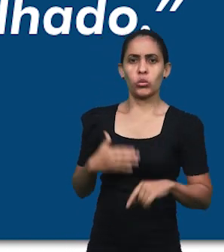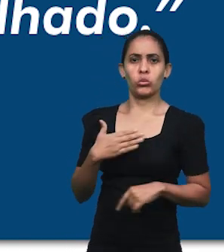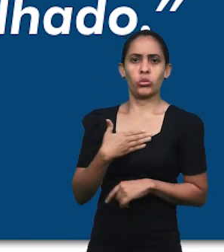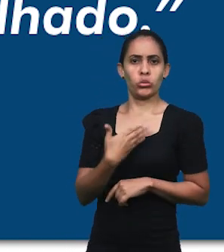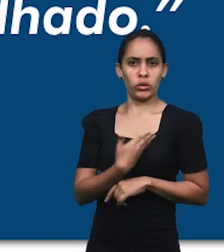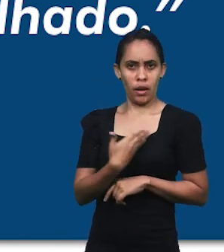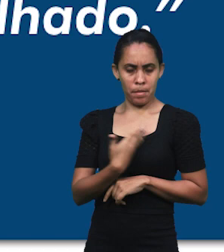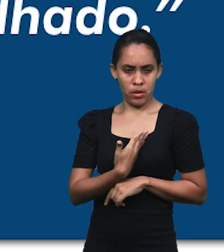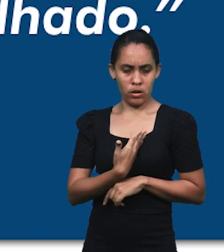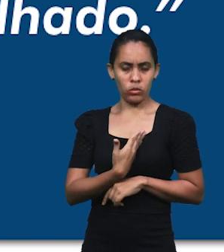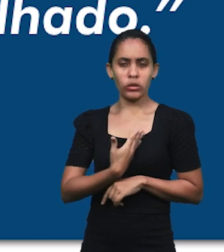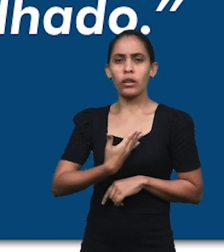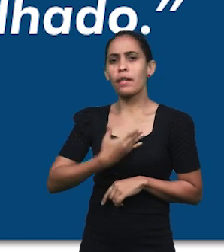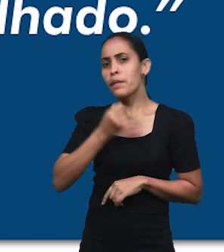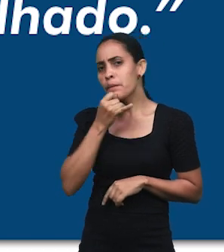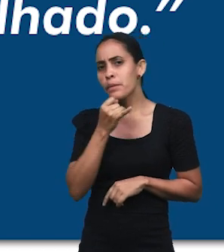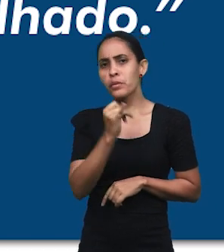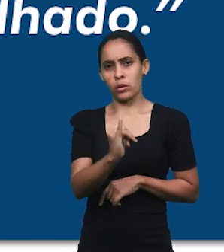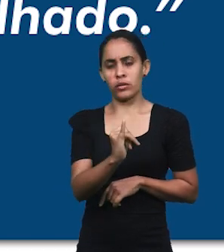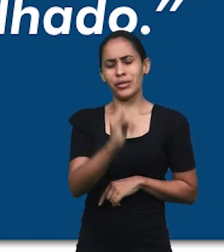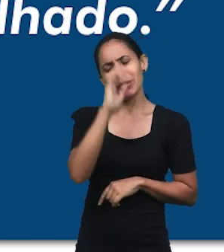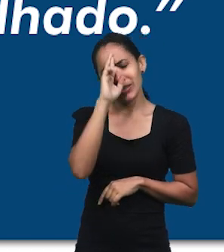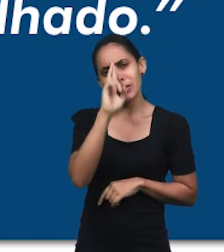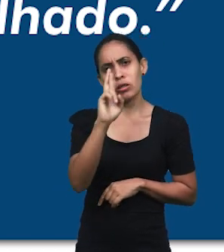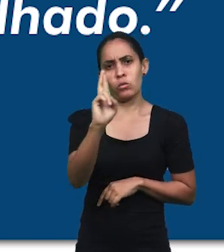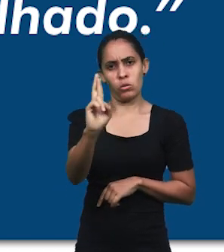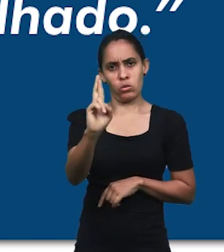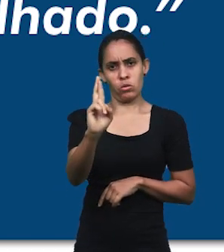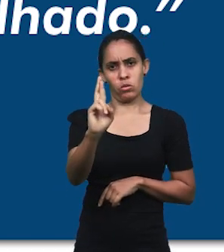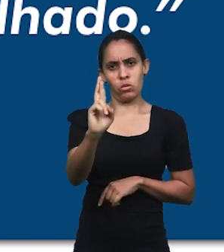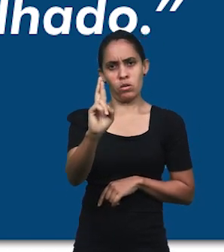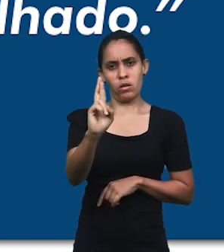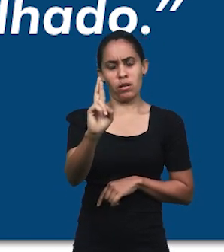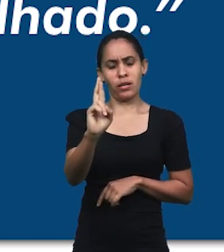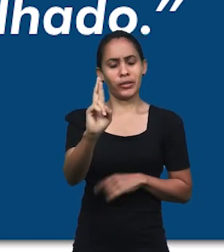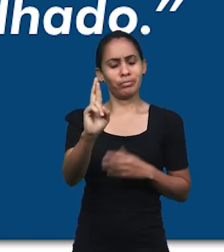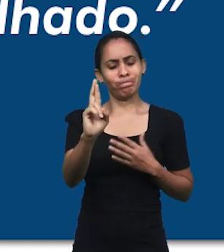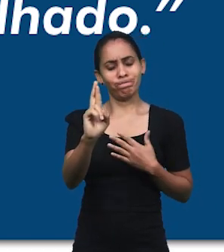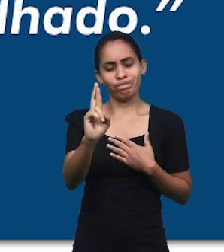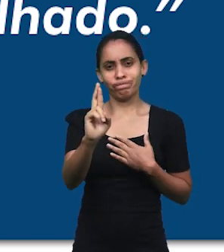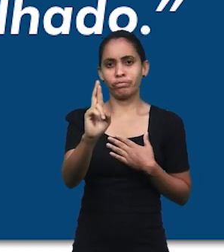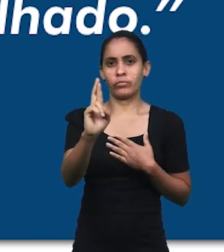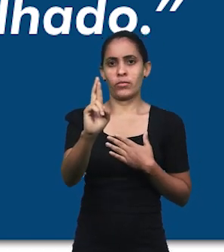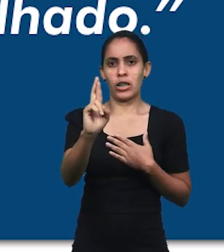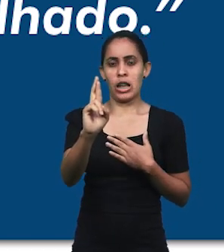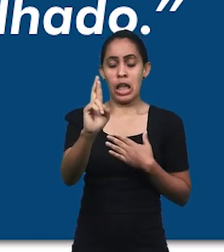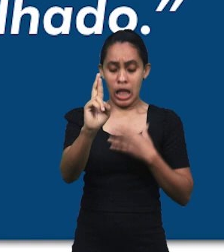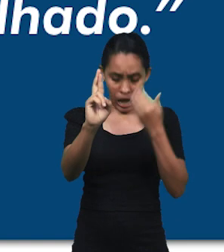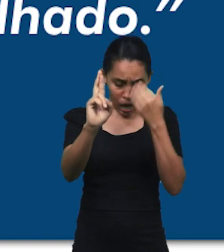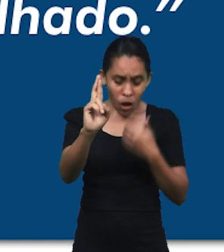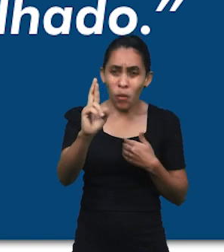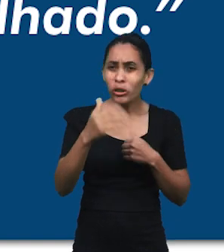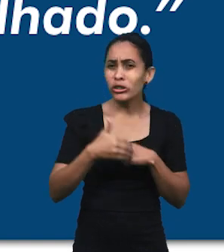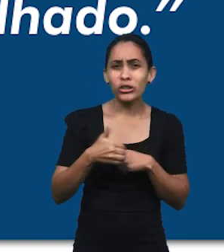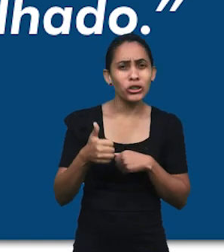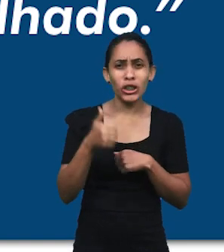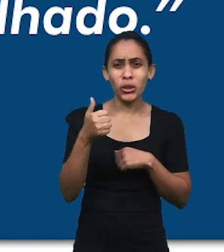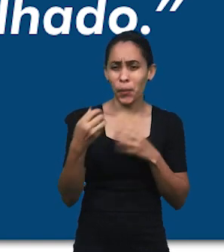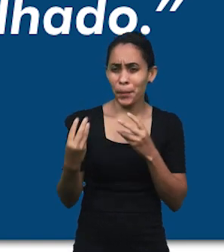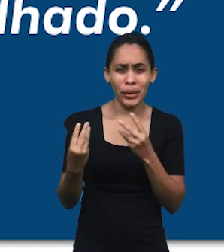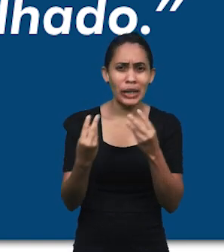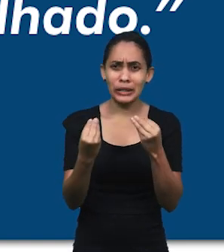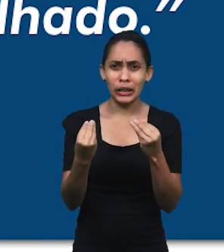o centurião uns amigos, dizendo-lhe: Senhor, não te incomodes, porque não